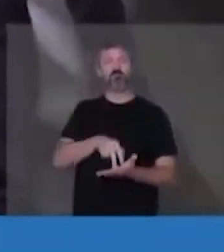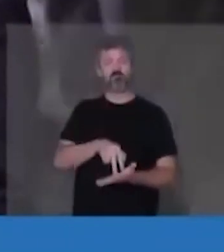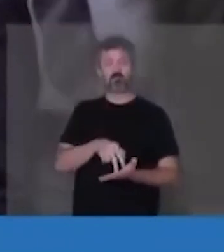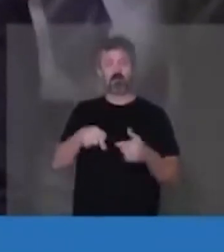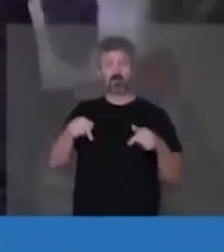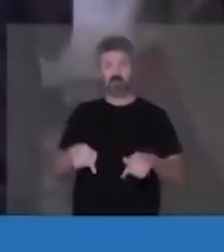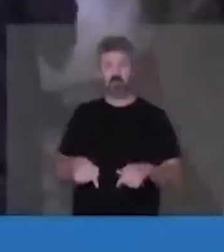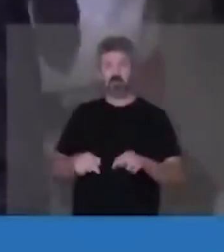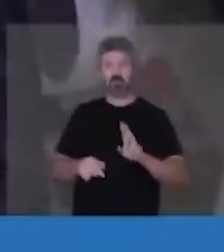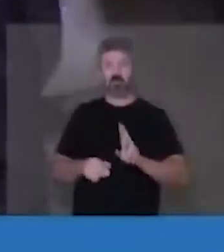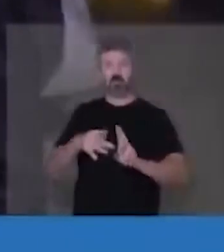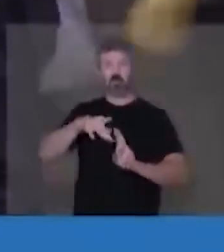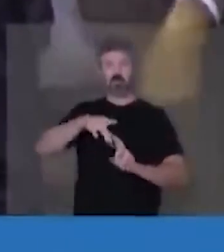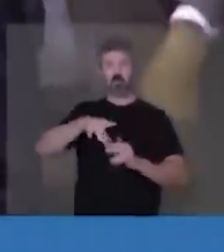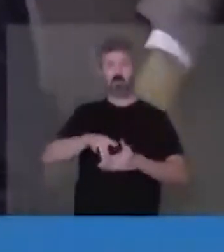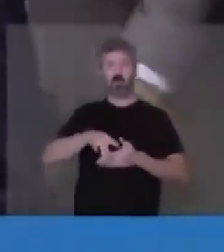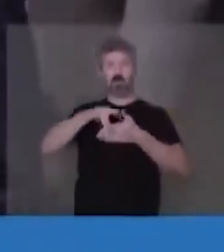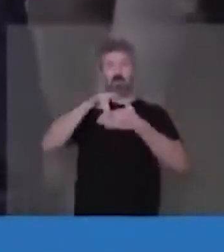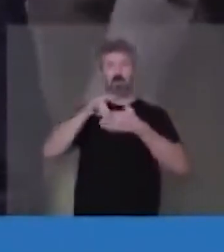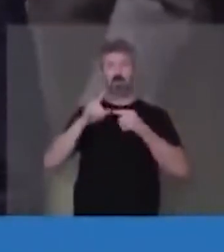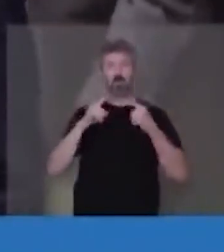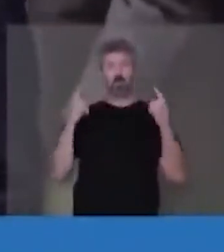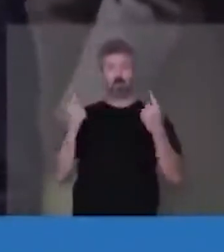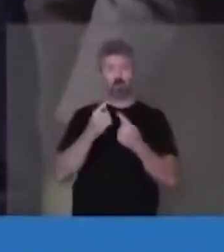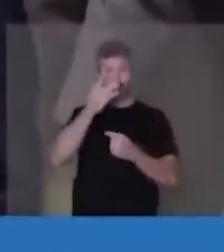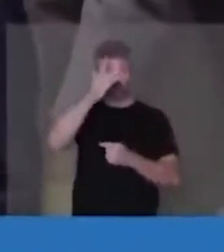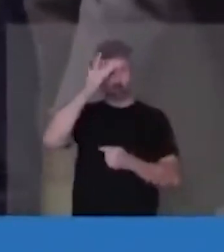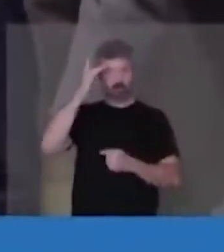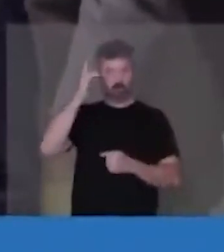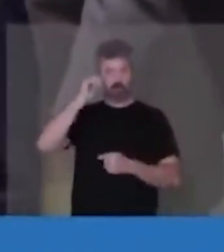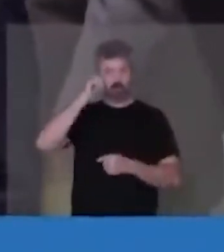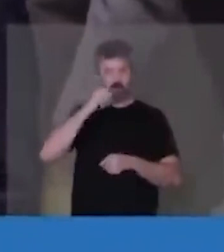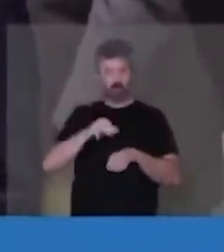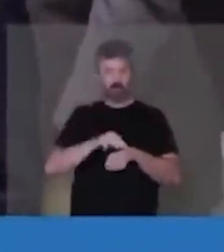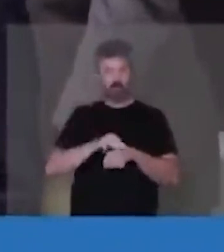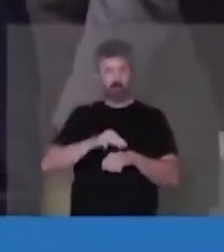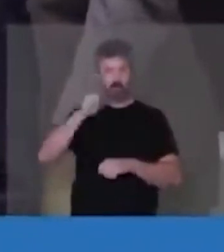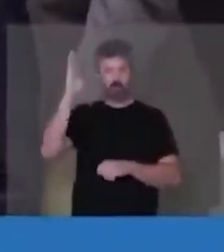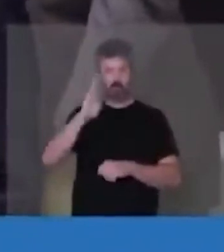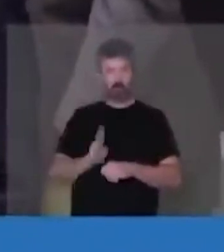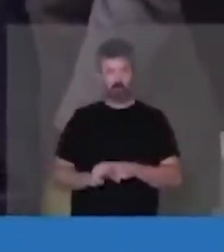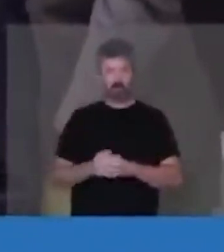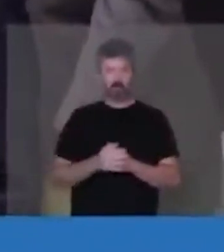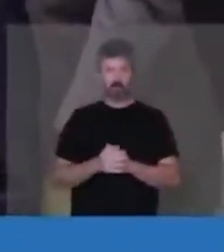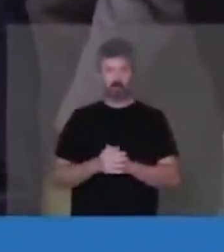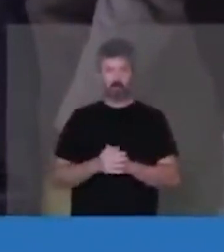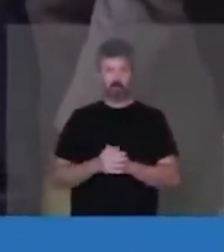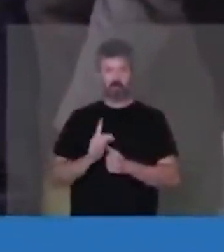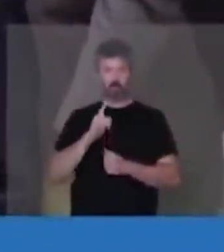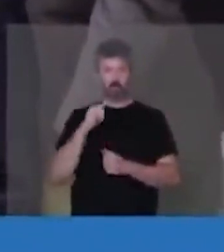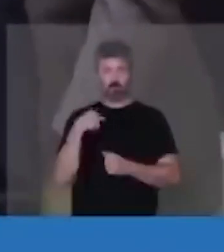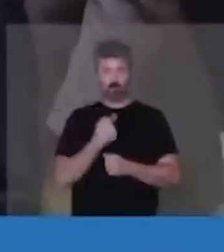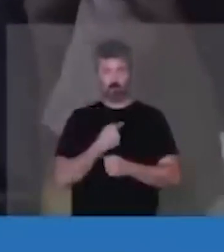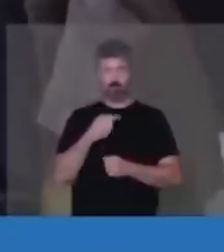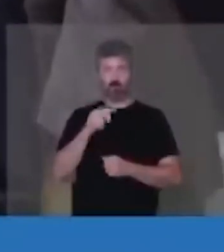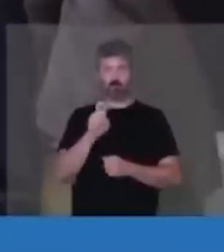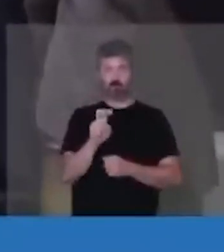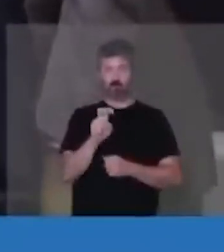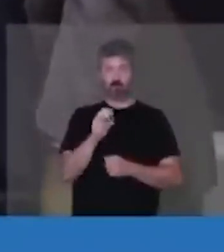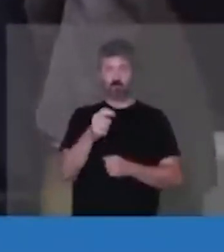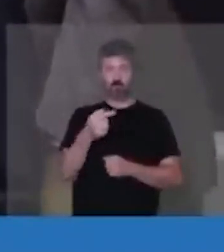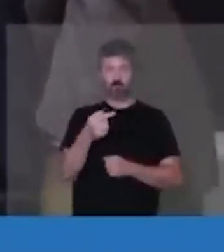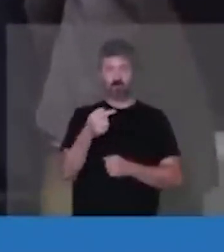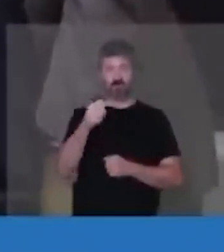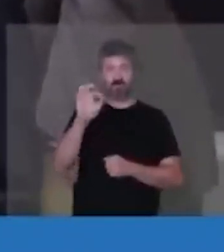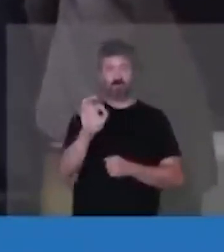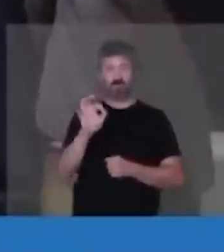Nacional de Zumbi e da Consciência Negra, a ser comemorado no dia 20 de novembro. Data do falecimento do líder Zumbi